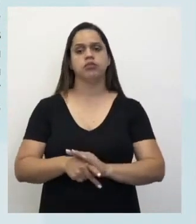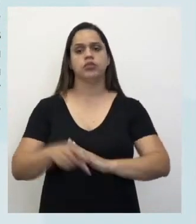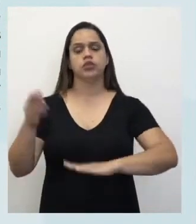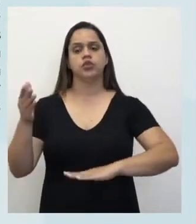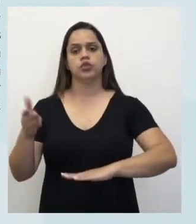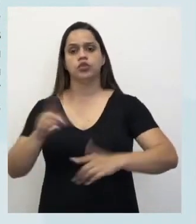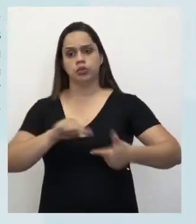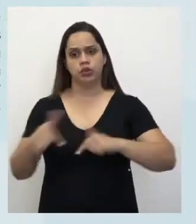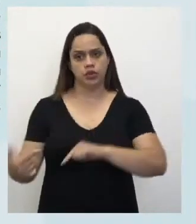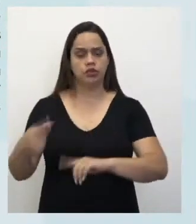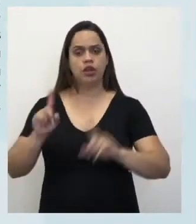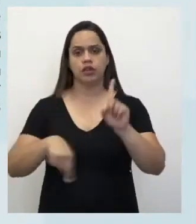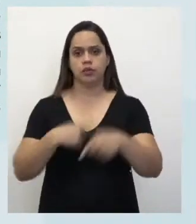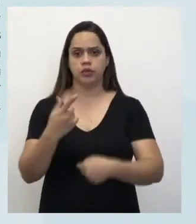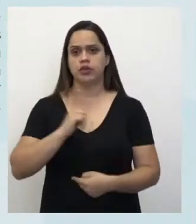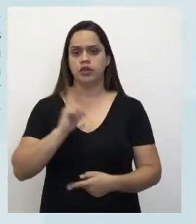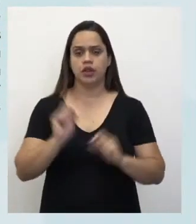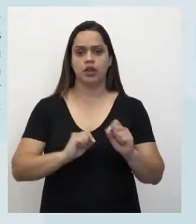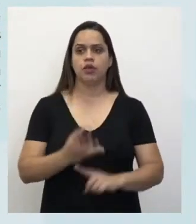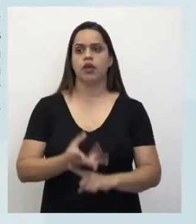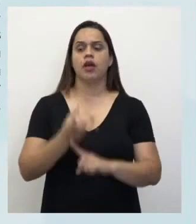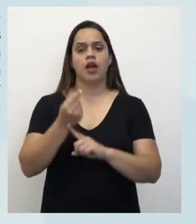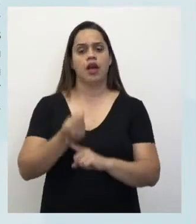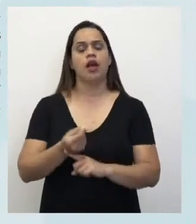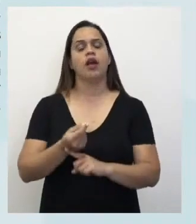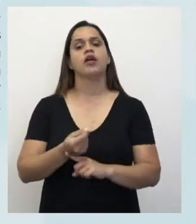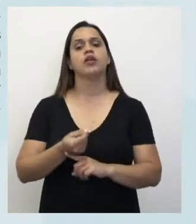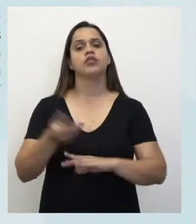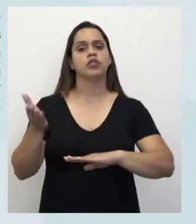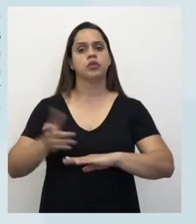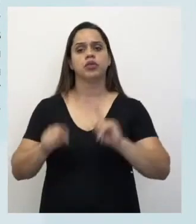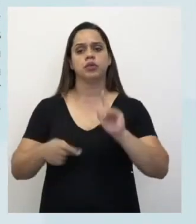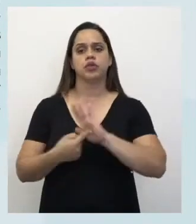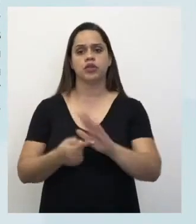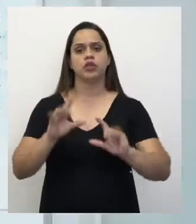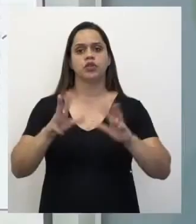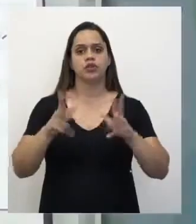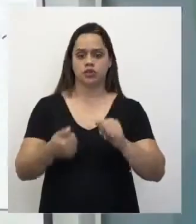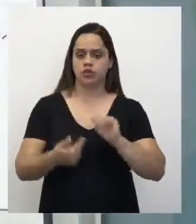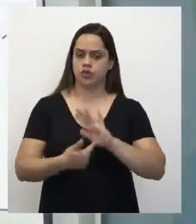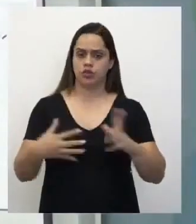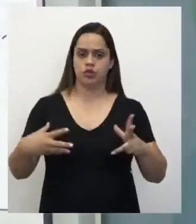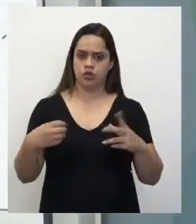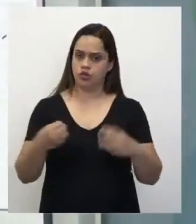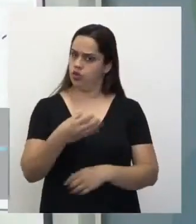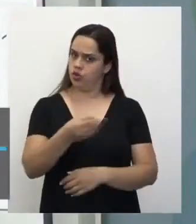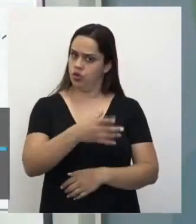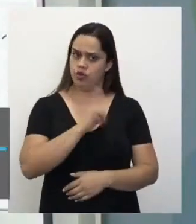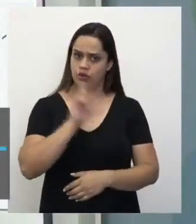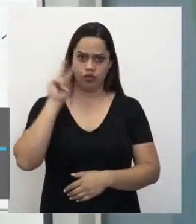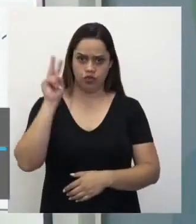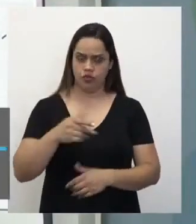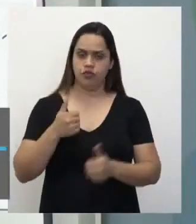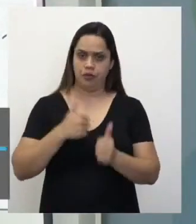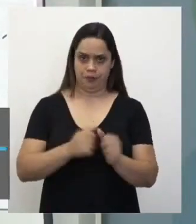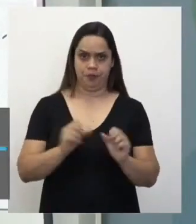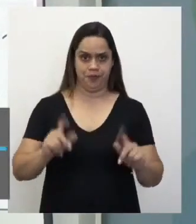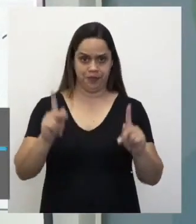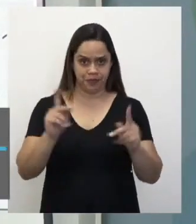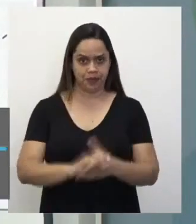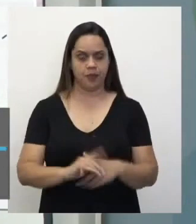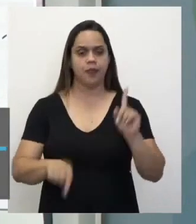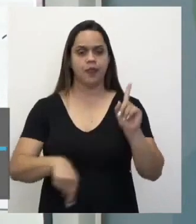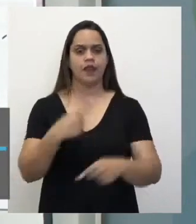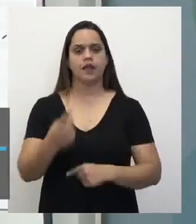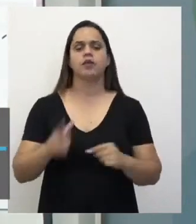nós temos aí a arte contemporânea chegando e trazendo todas as inovações que a gente viu a seguir. Aí a gente entrou na